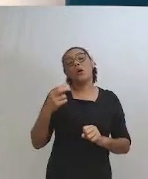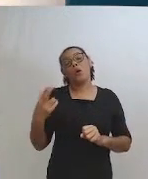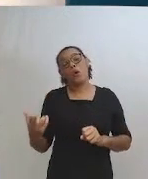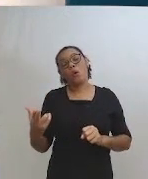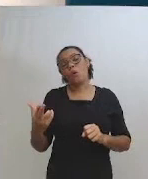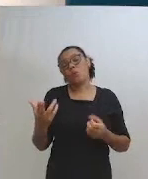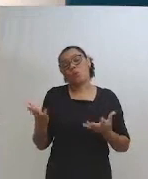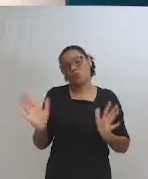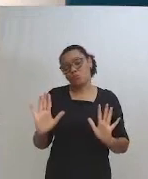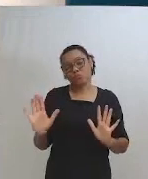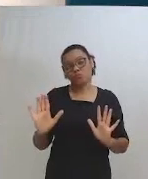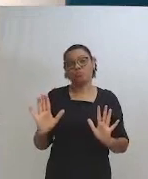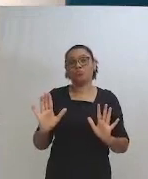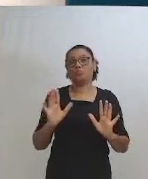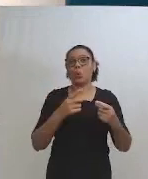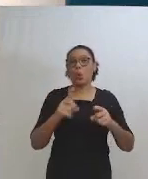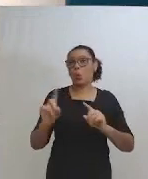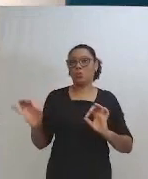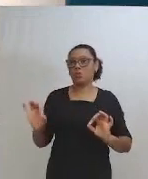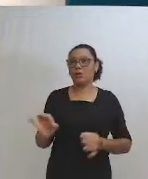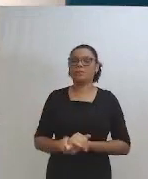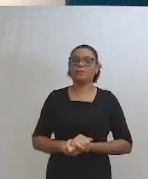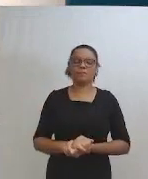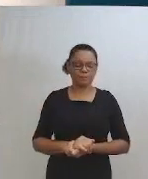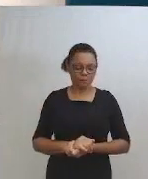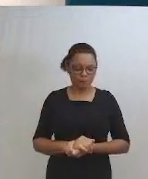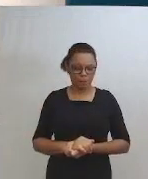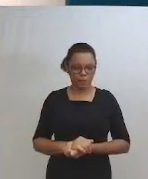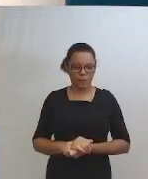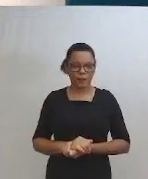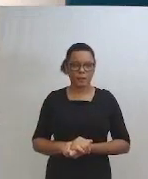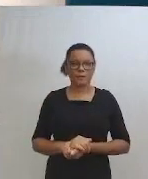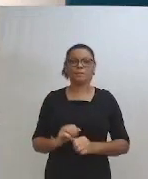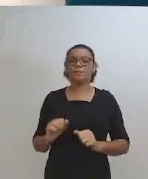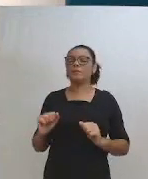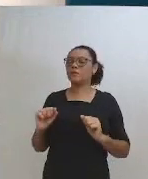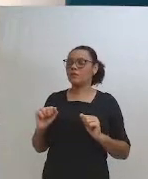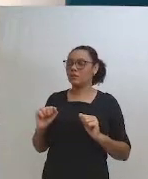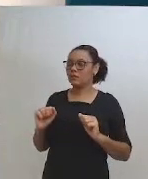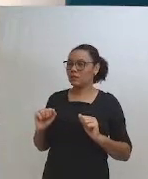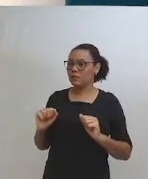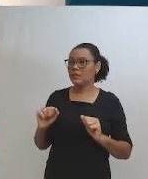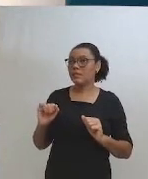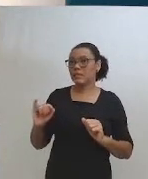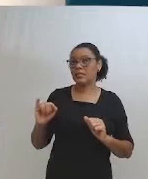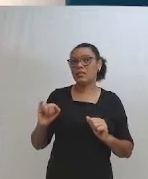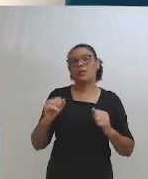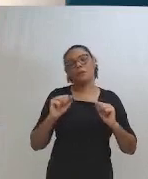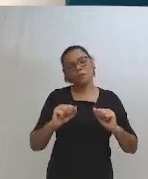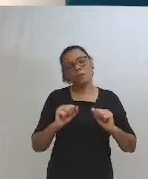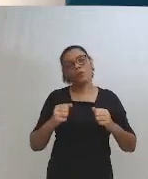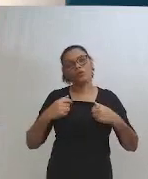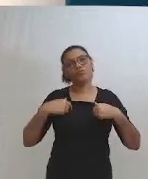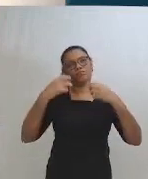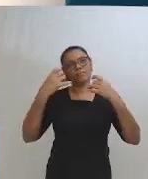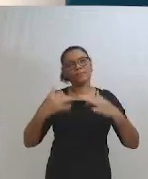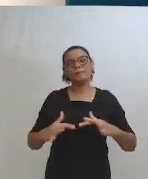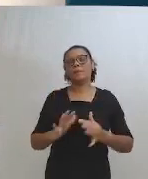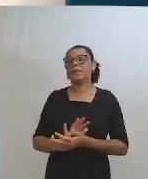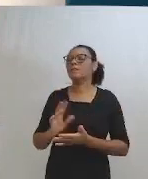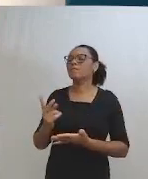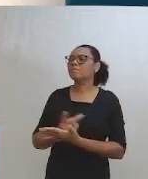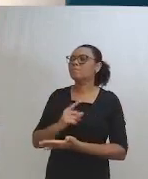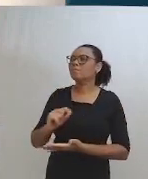pertinente. Excelência, se me permite um esclarecimento de fato. Pois não. Vossa Excelência, num